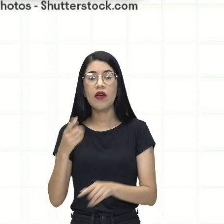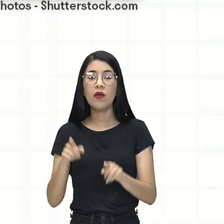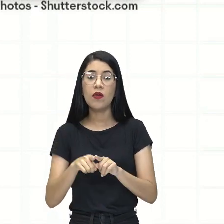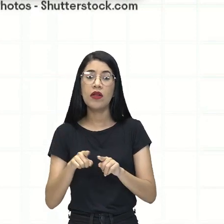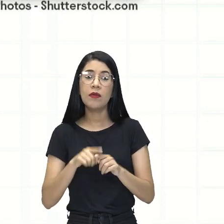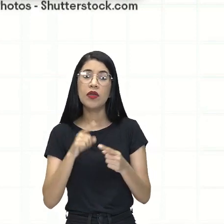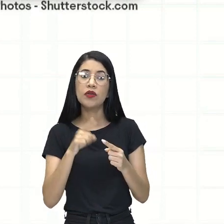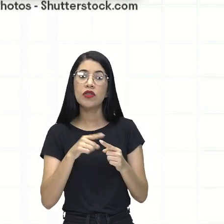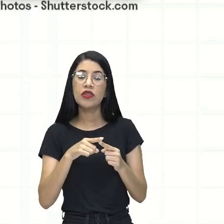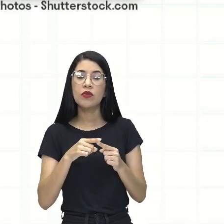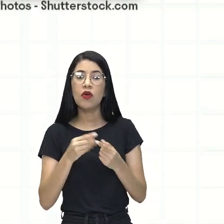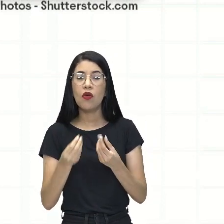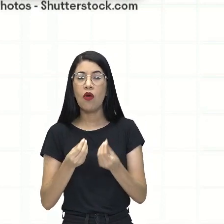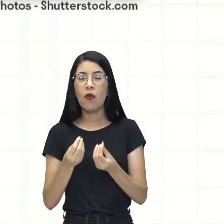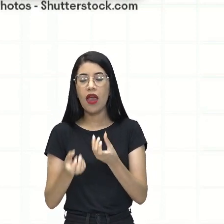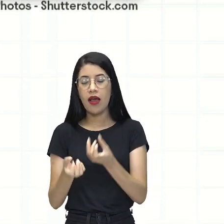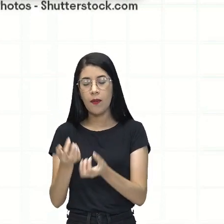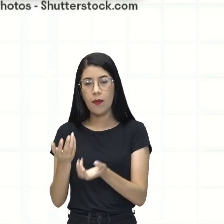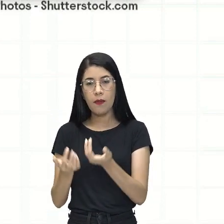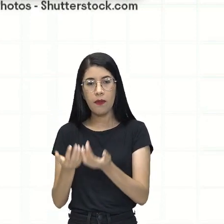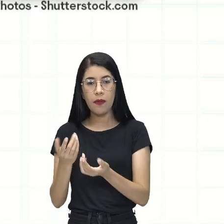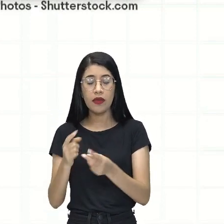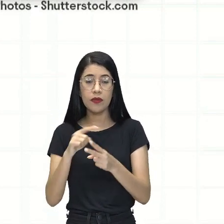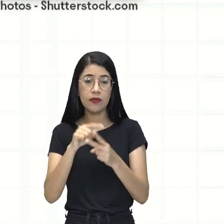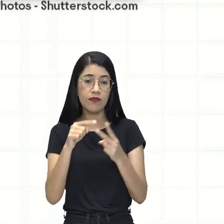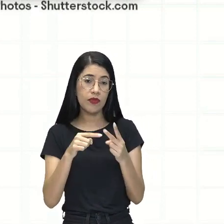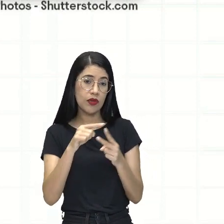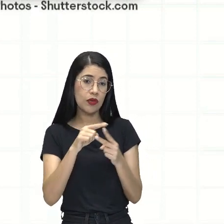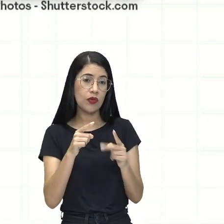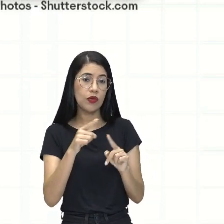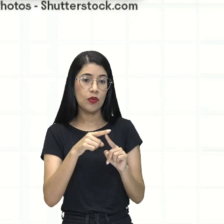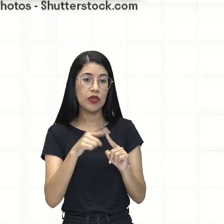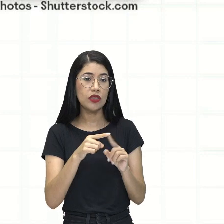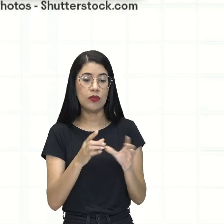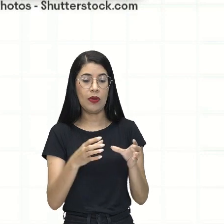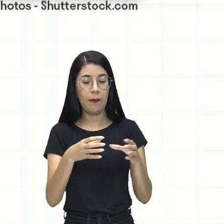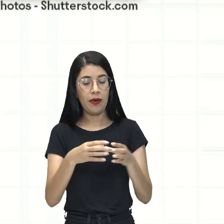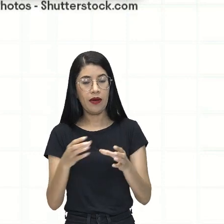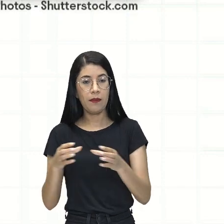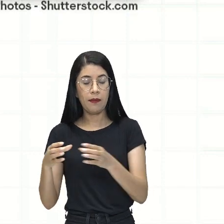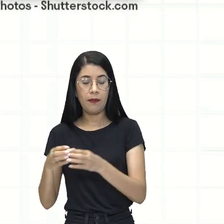de combustão. Então, já tem dois tipos de classificação aí.